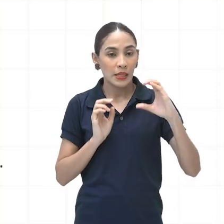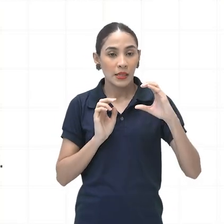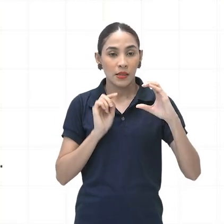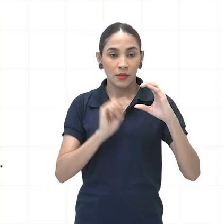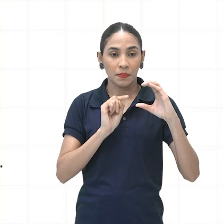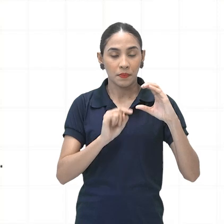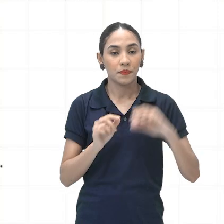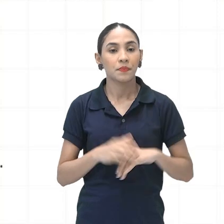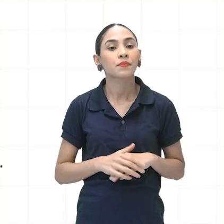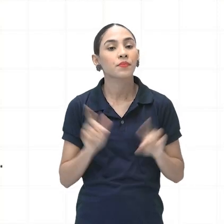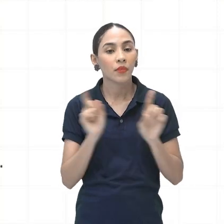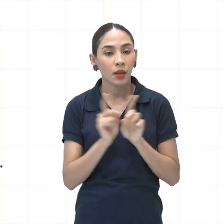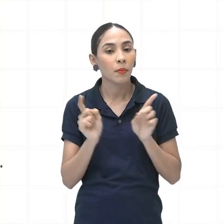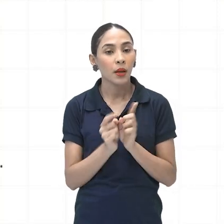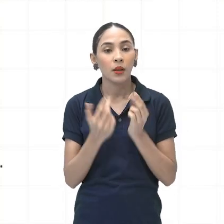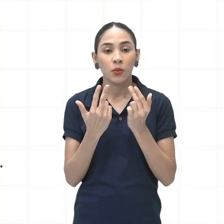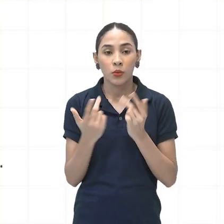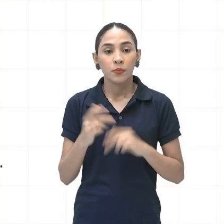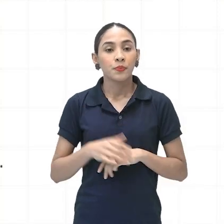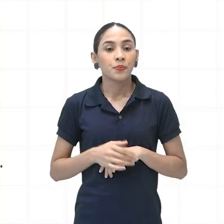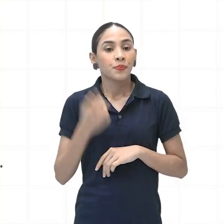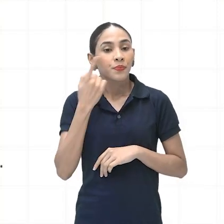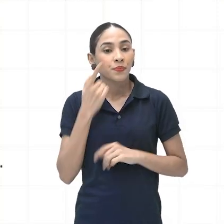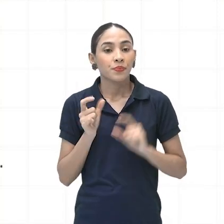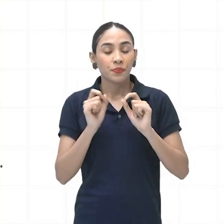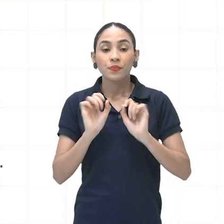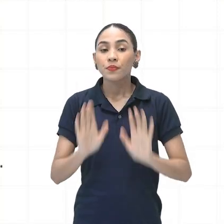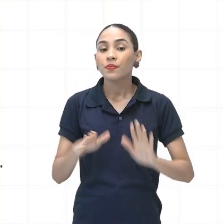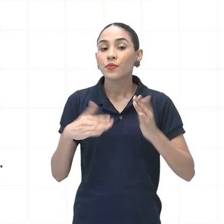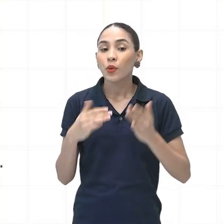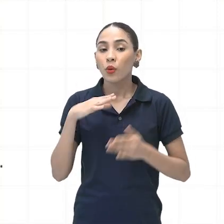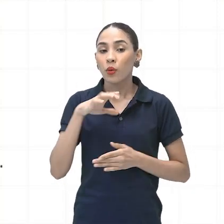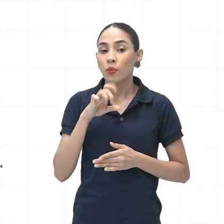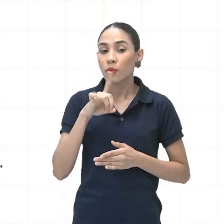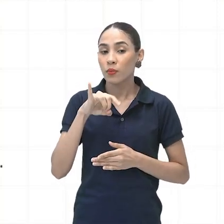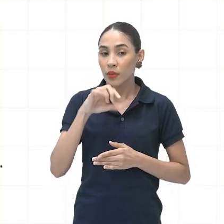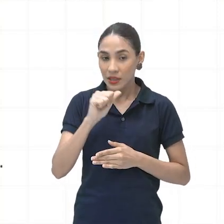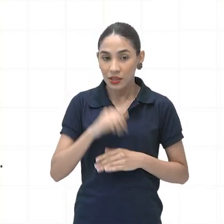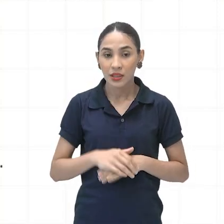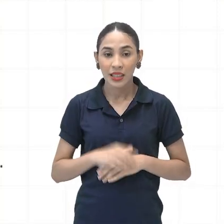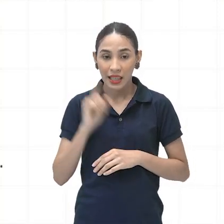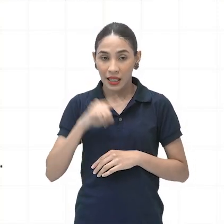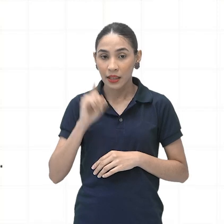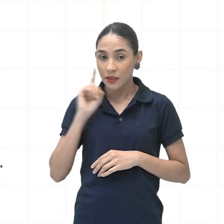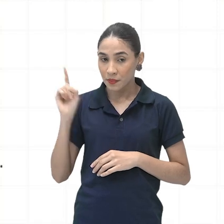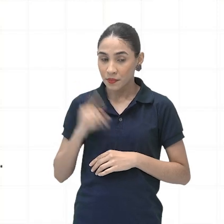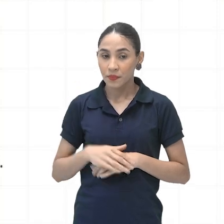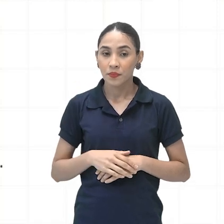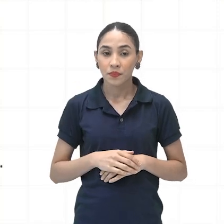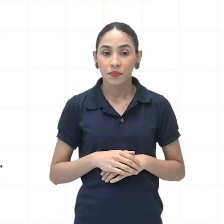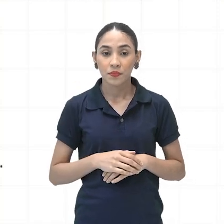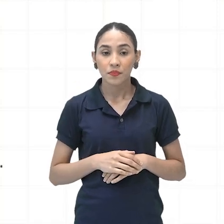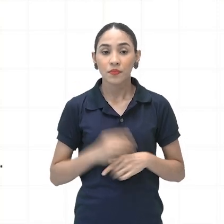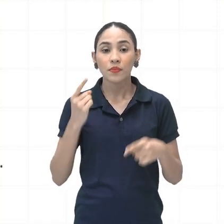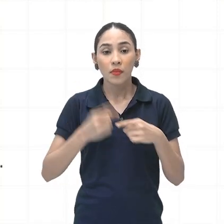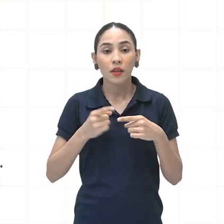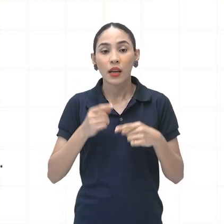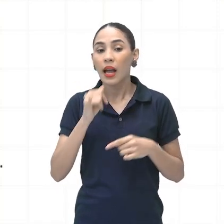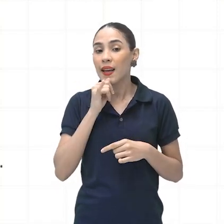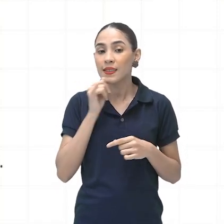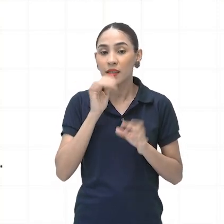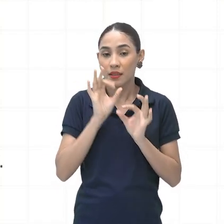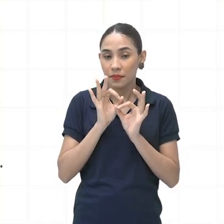C. Também, da mesma forma, eu vou verificar qual é a medida dele. E é toda essa medida aqui, né? Porque ele pega